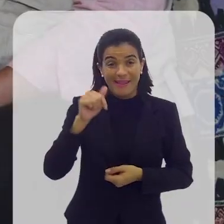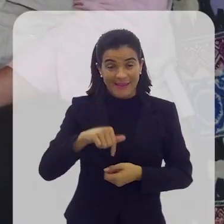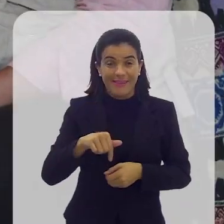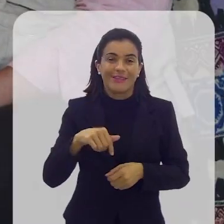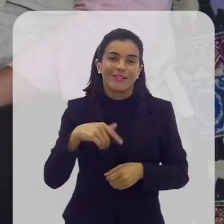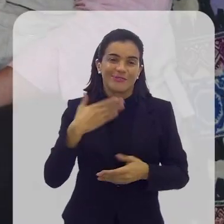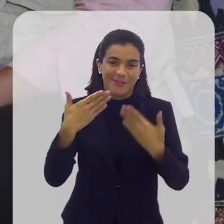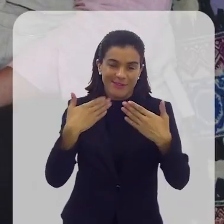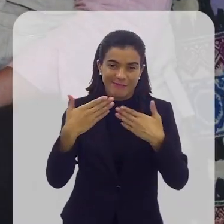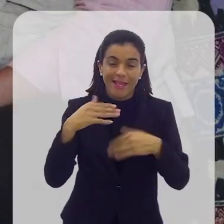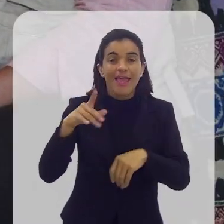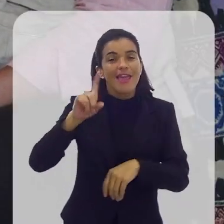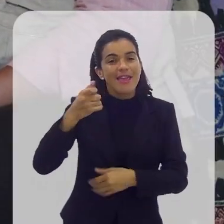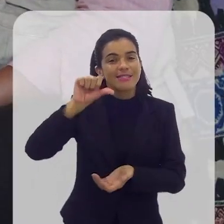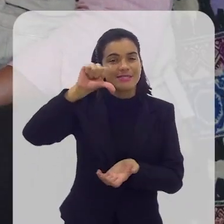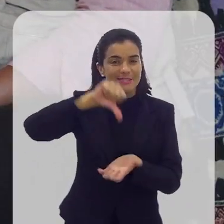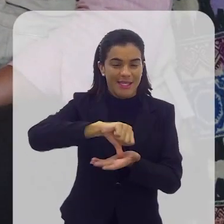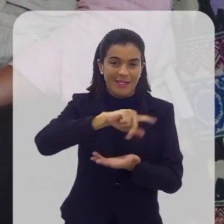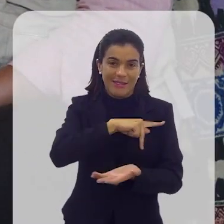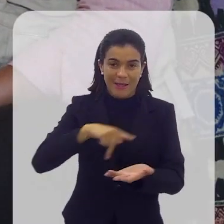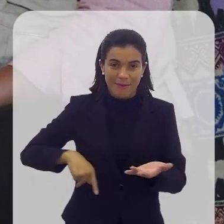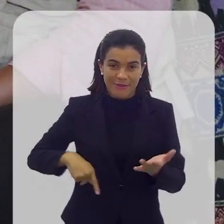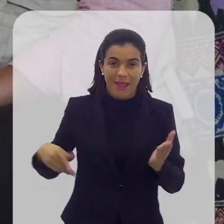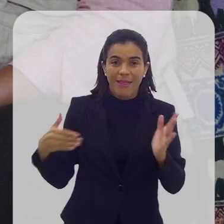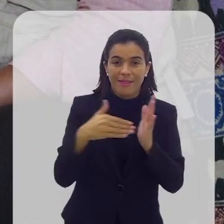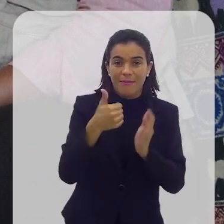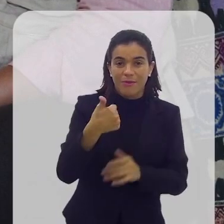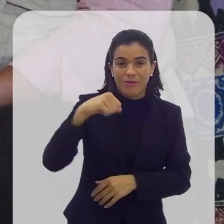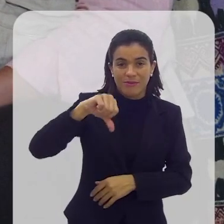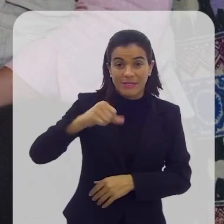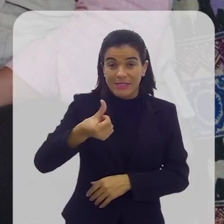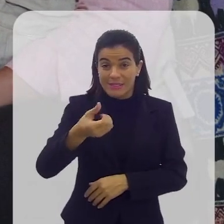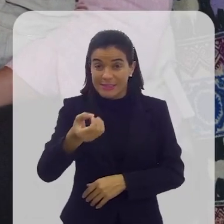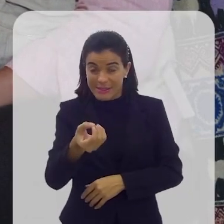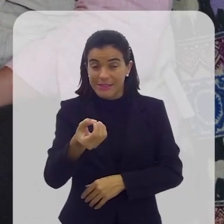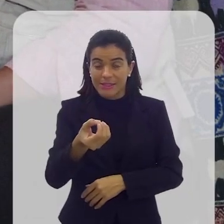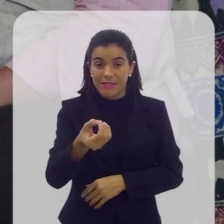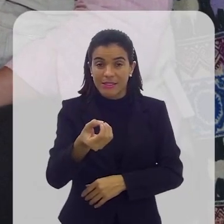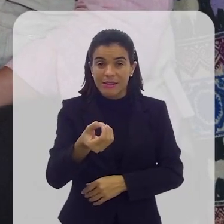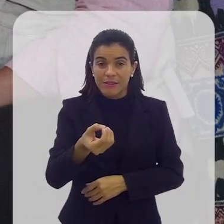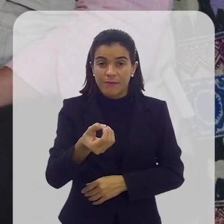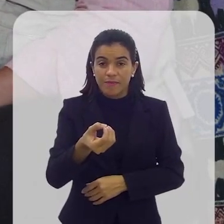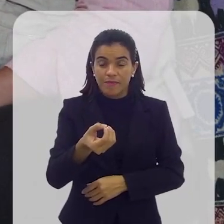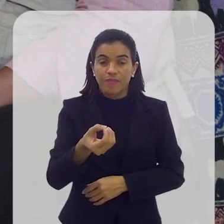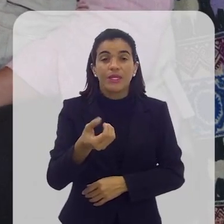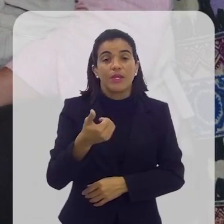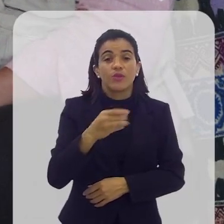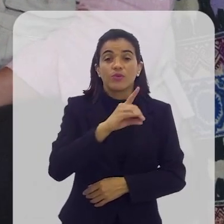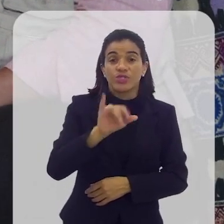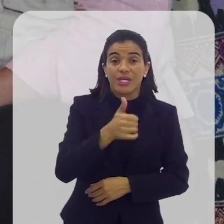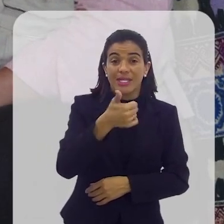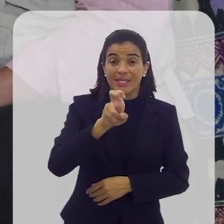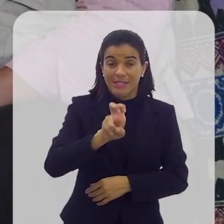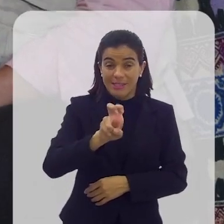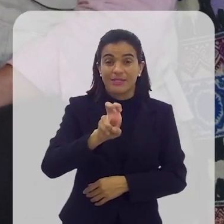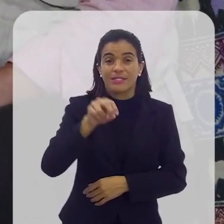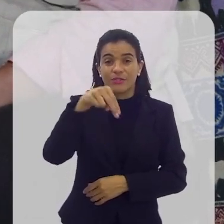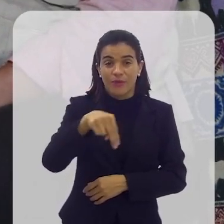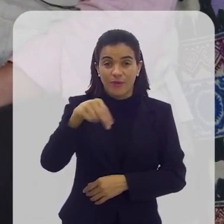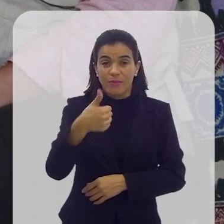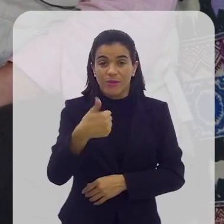quis manter o quarto do Vargas, então doou para o Museu Histórico Nacional. Então, o quarto do Vargas foi inteiro para o Museu Histórico Nacional.